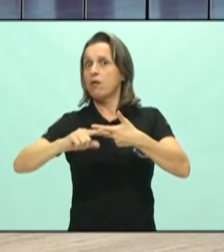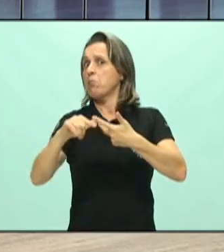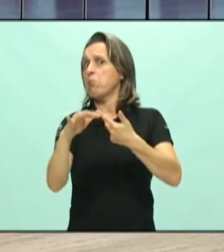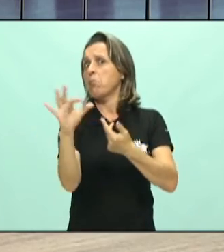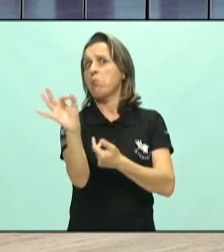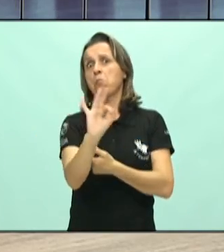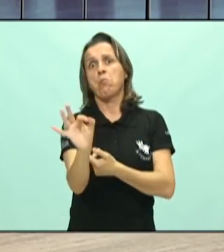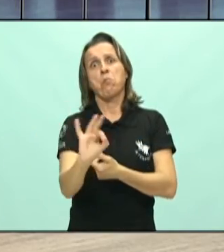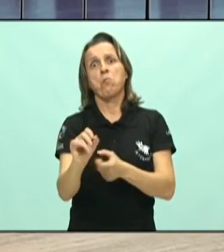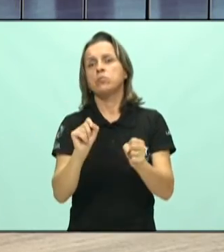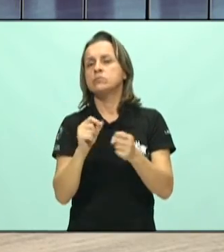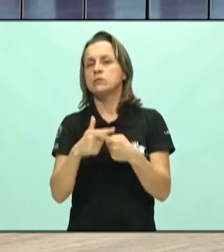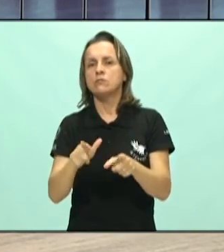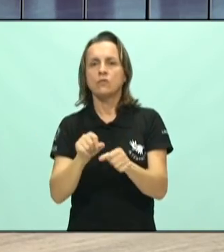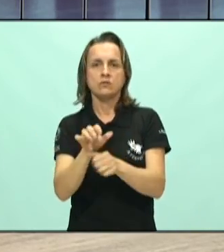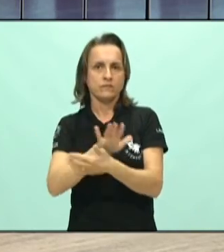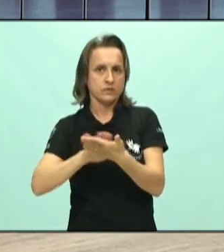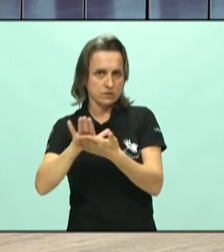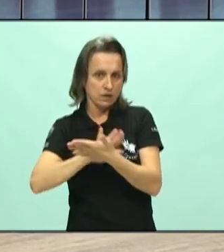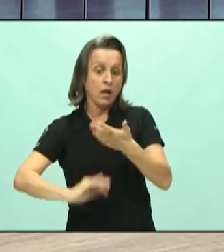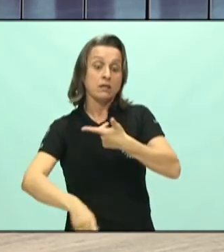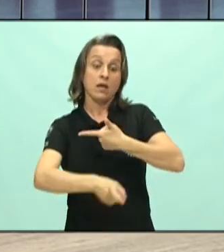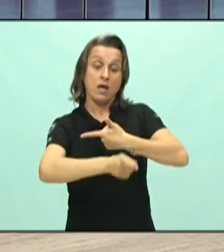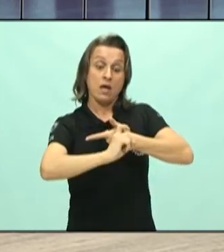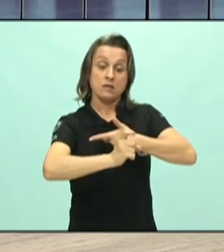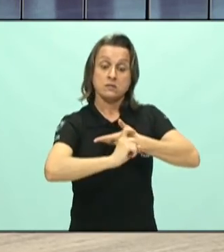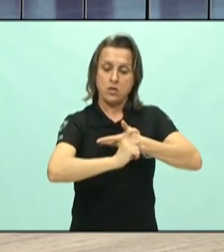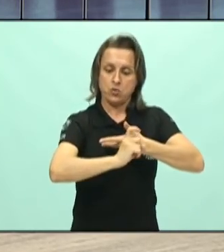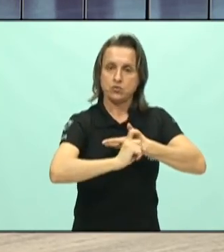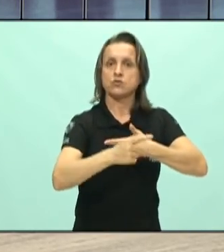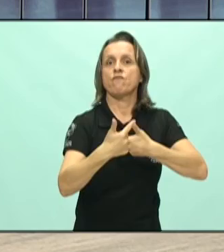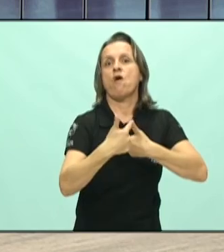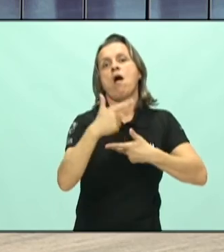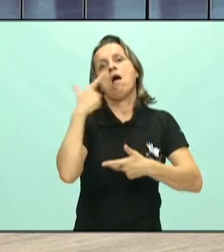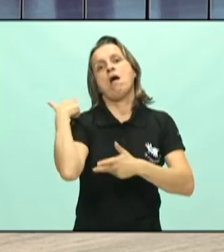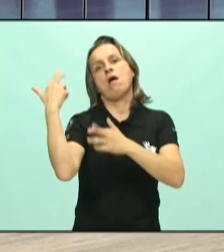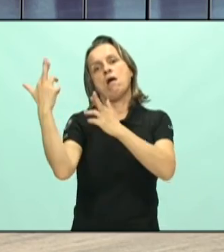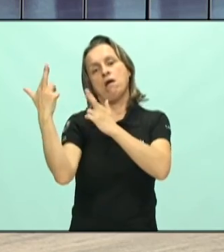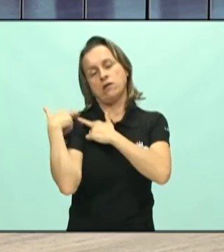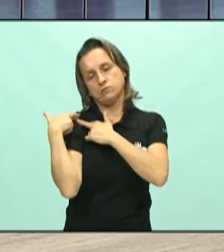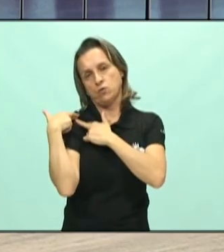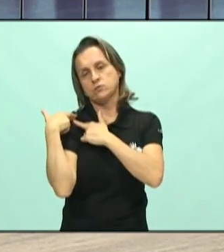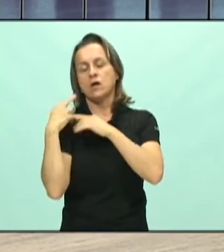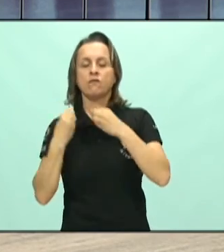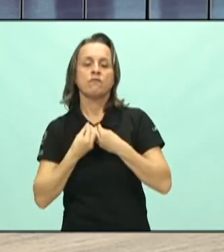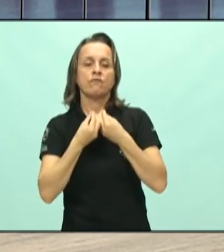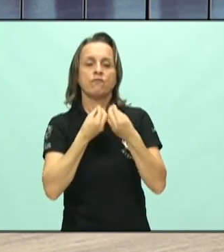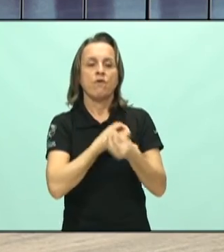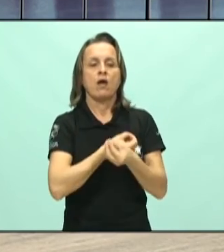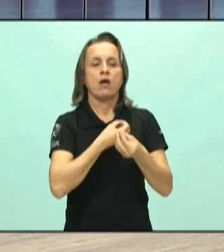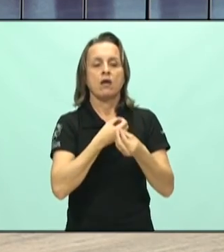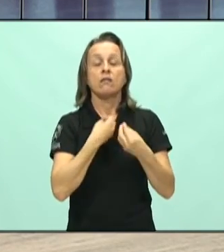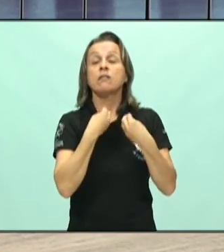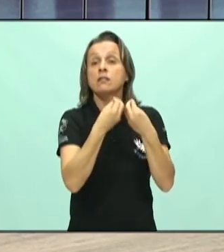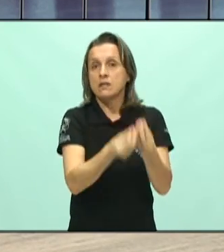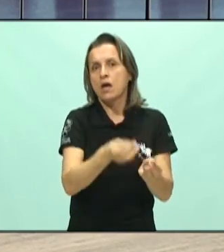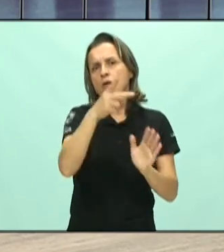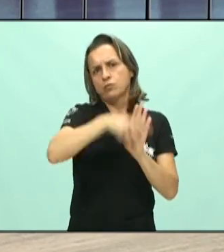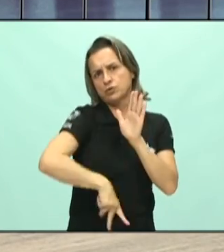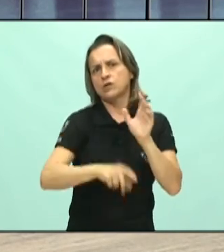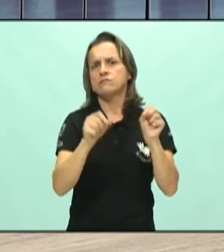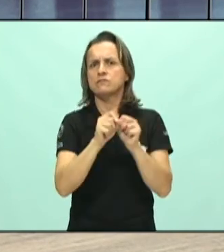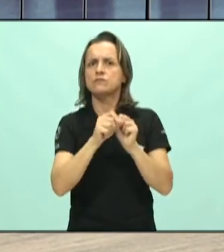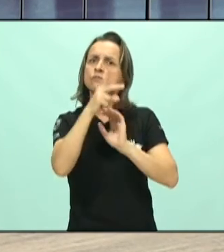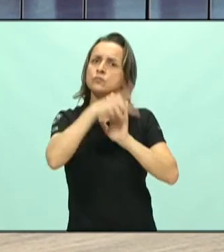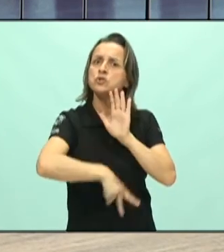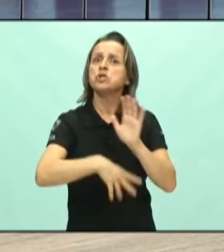fazer da maneira que ele quiser, agora no mês de agosto, vai trazer o seu projeto de rescaldo da maneira que ele bem entende. E o